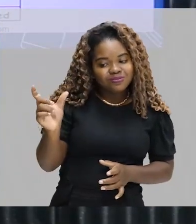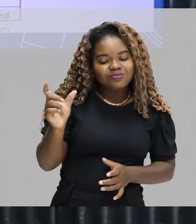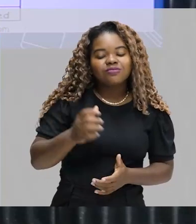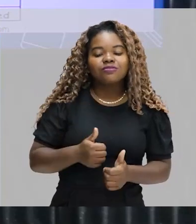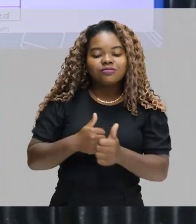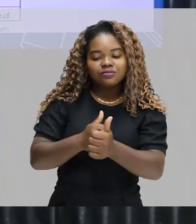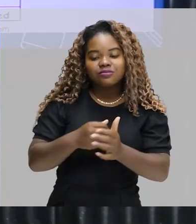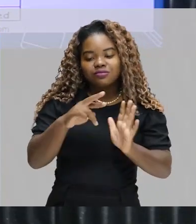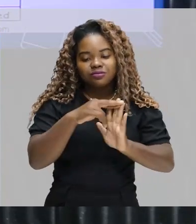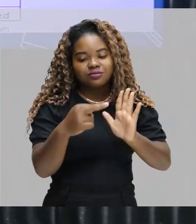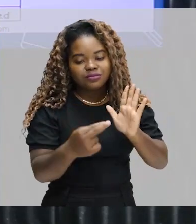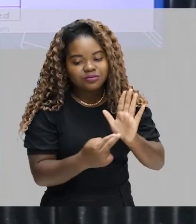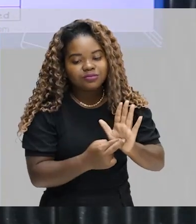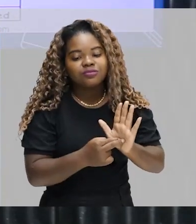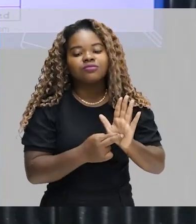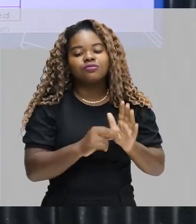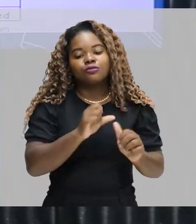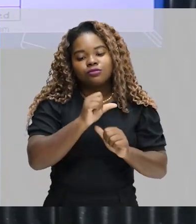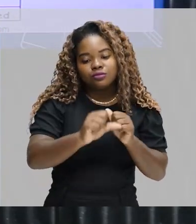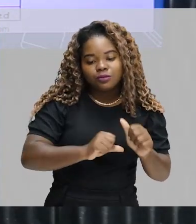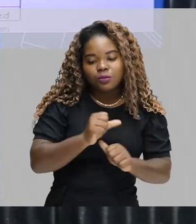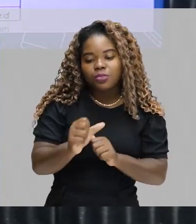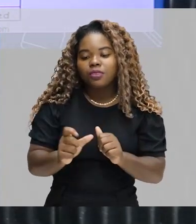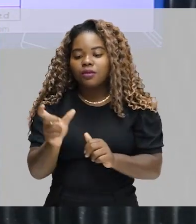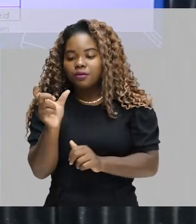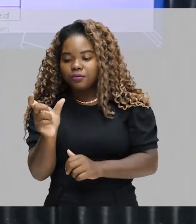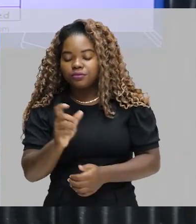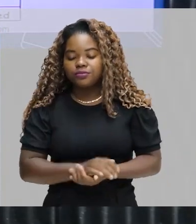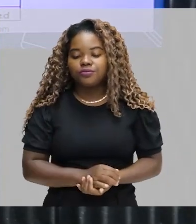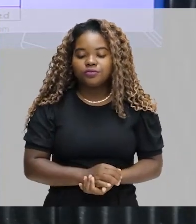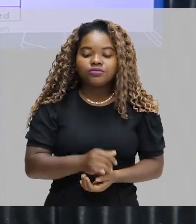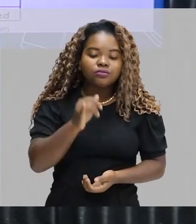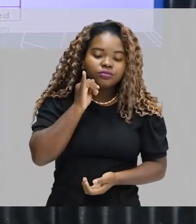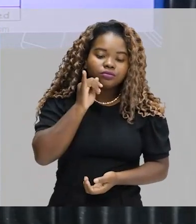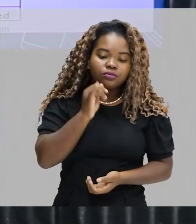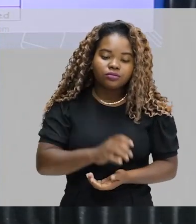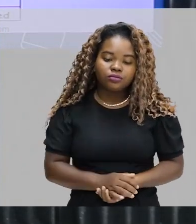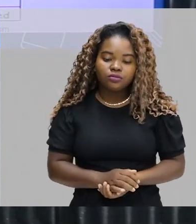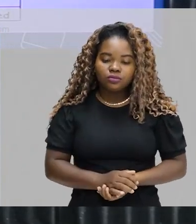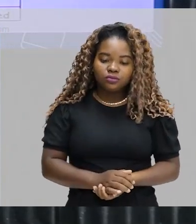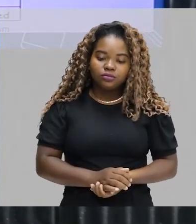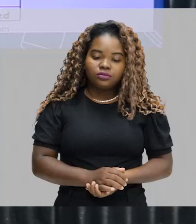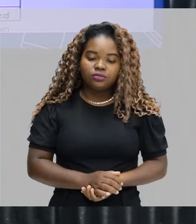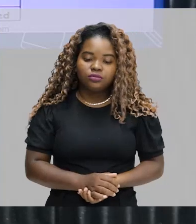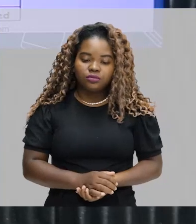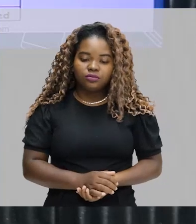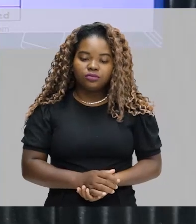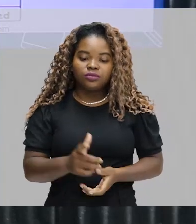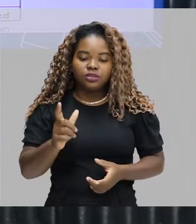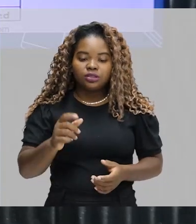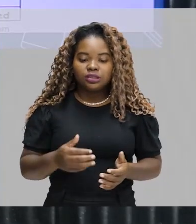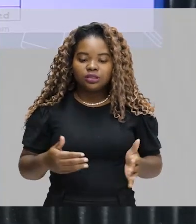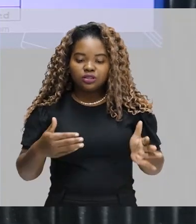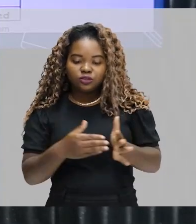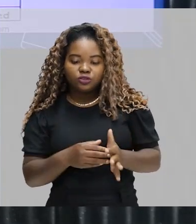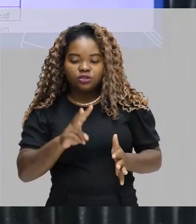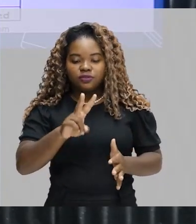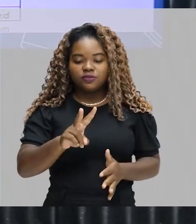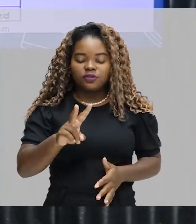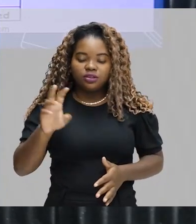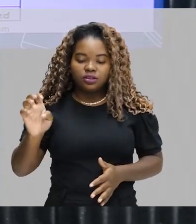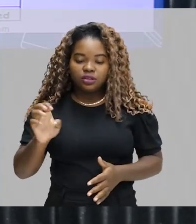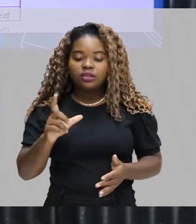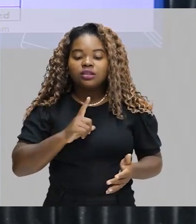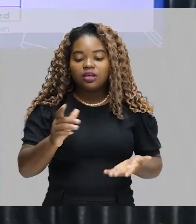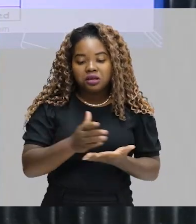seguindo a regrinha da modificação de palavras. Quando você, por exemplo, no caso de uma palavra que termina em VE, existe